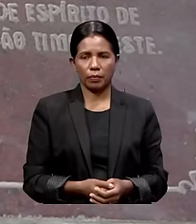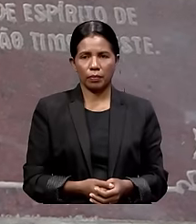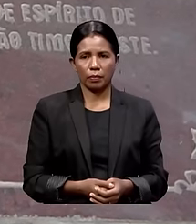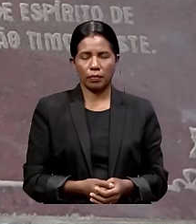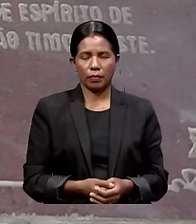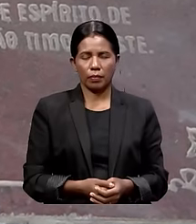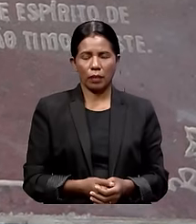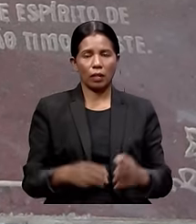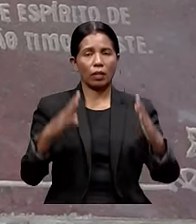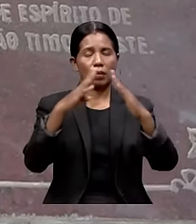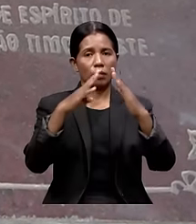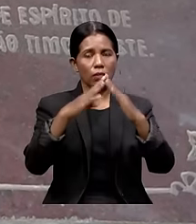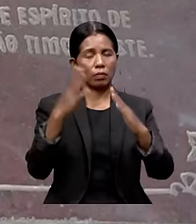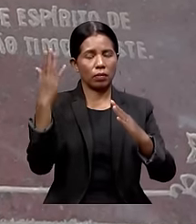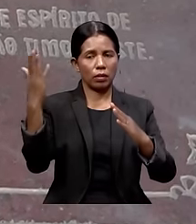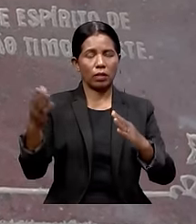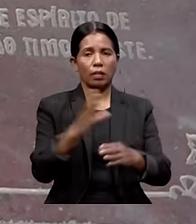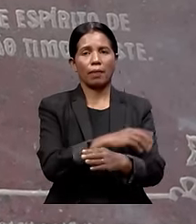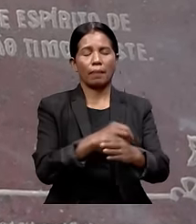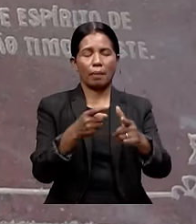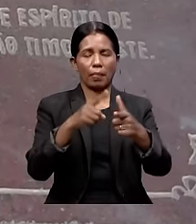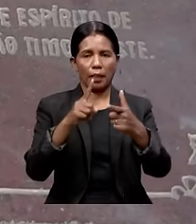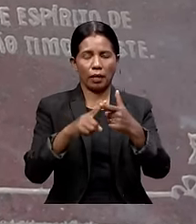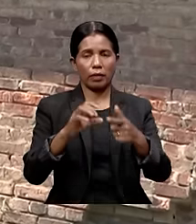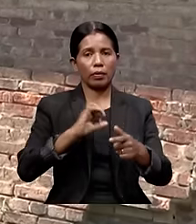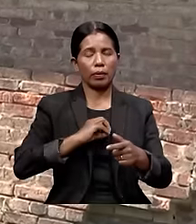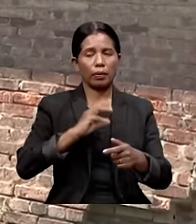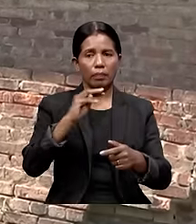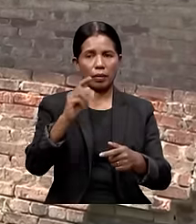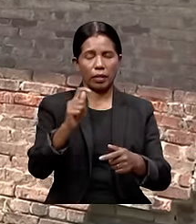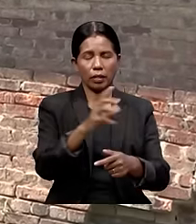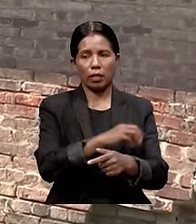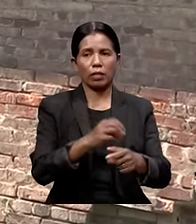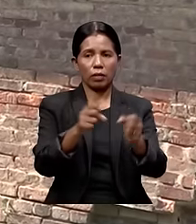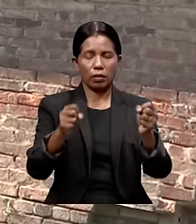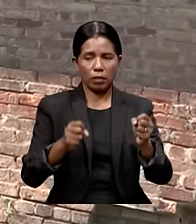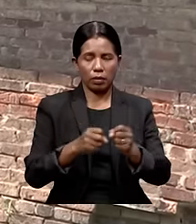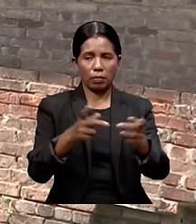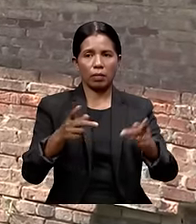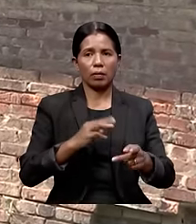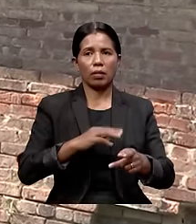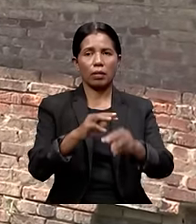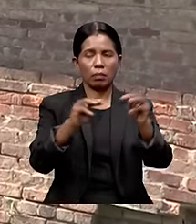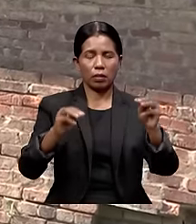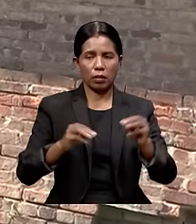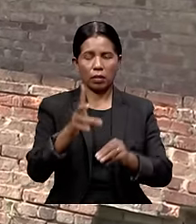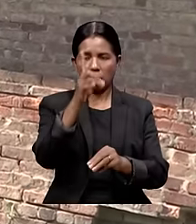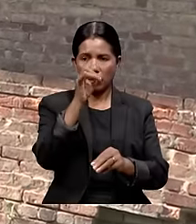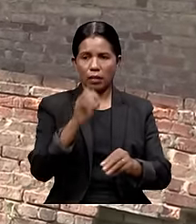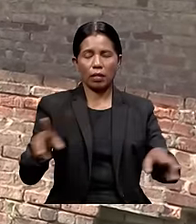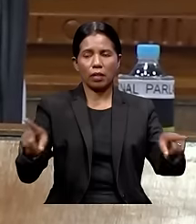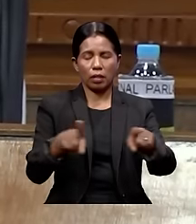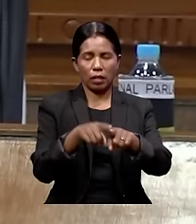Uma forno tijolo localiza em Fatumeta, Sucubairopité, posto administrativo Dom Alesso, município dele,